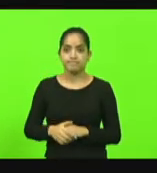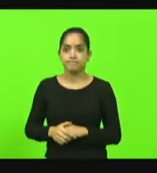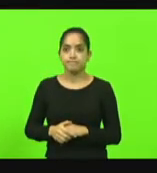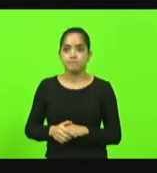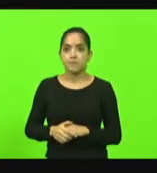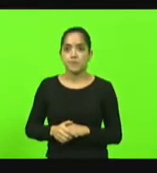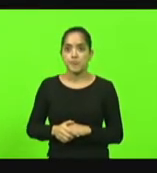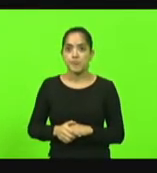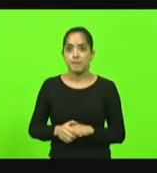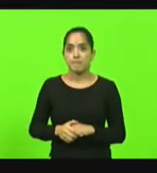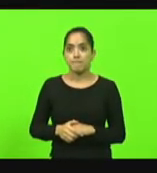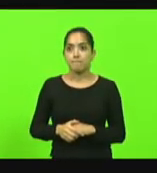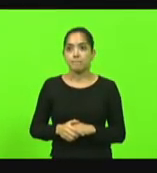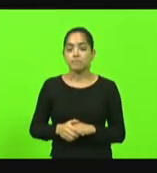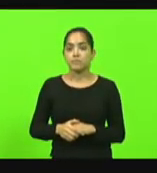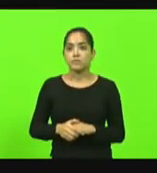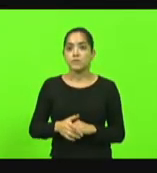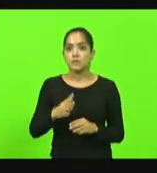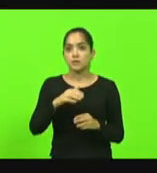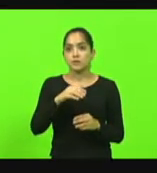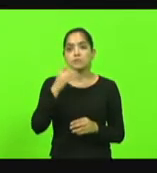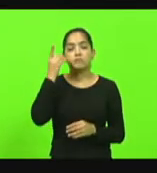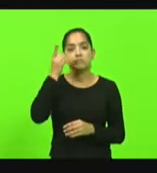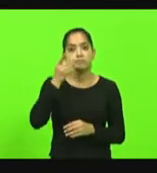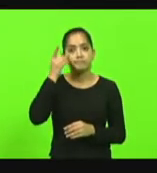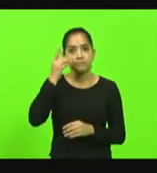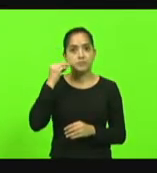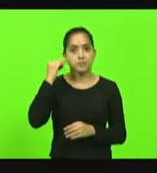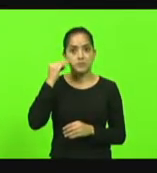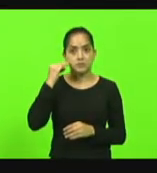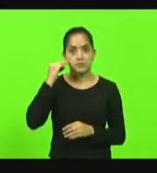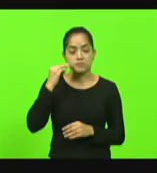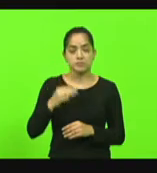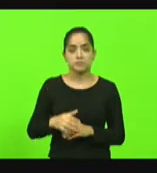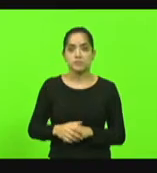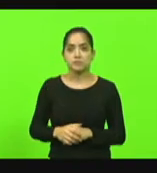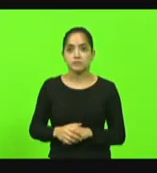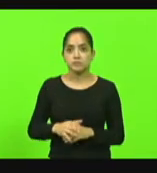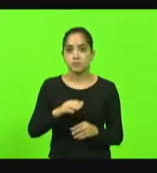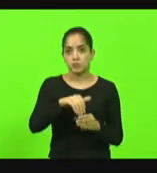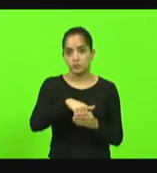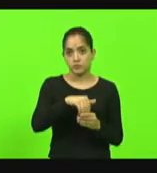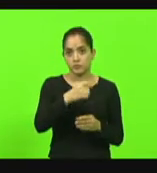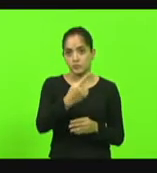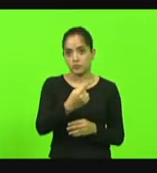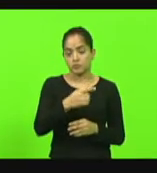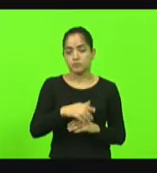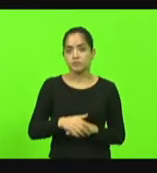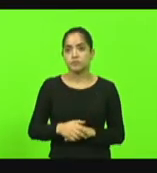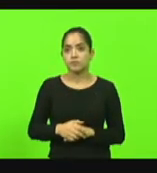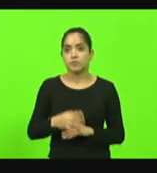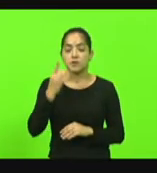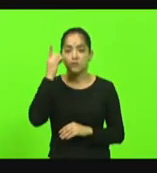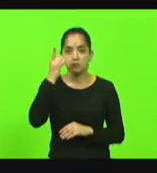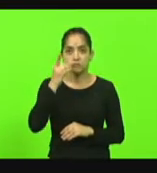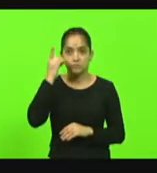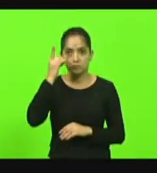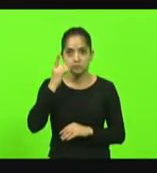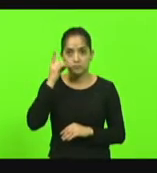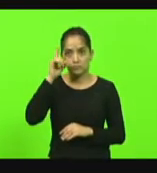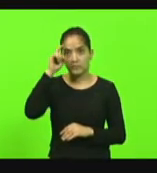continua firme. Como vota deputado Márcio Machado? Voto um, presidente. Como vota deputado Marcos